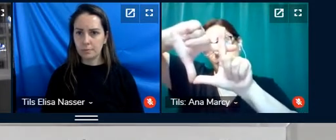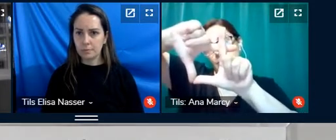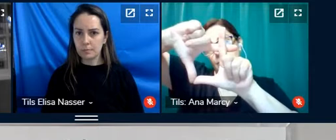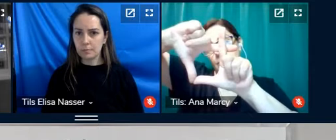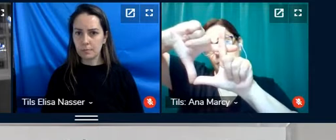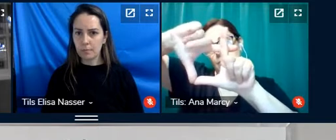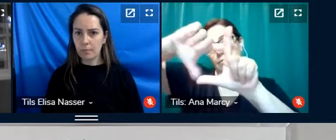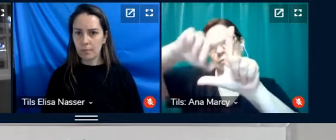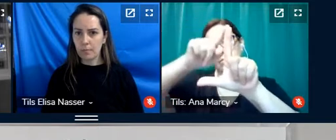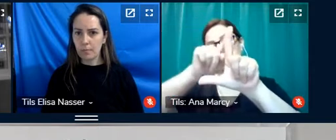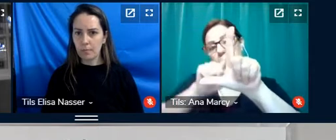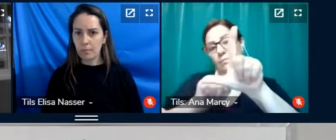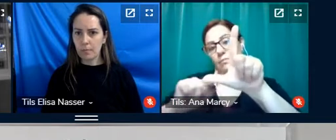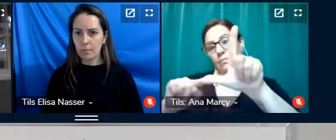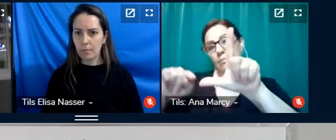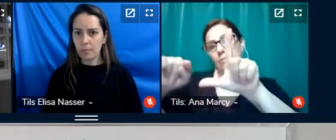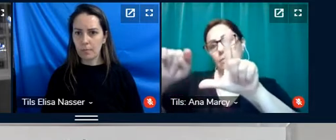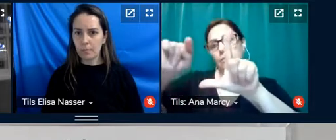É possível, né?